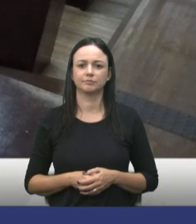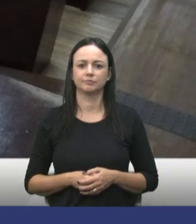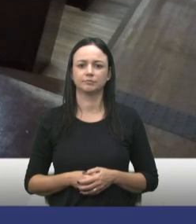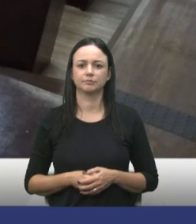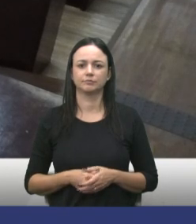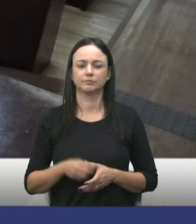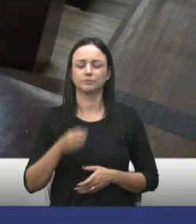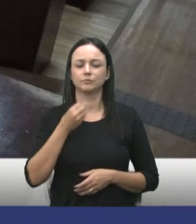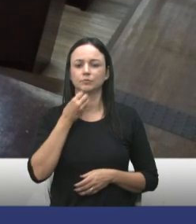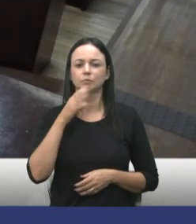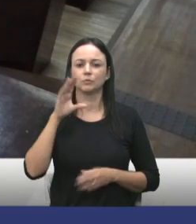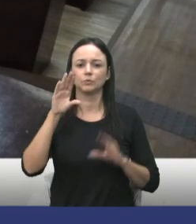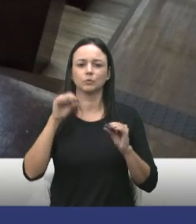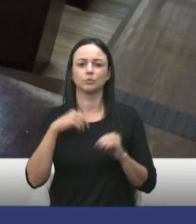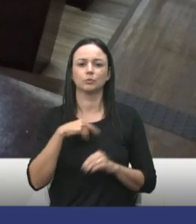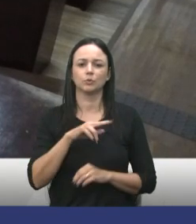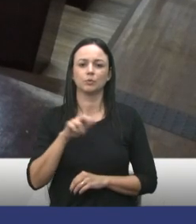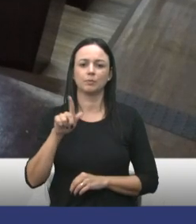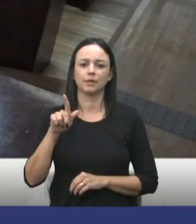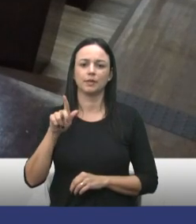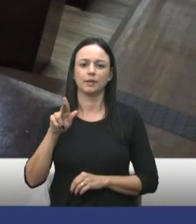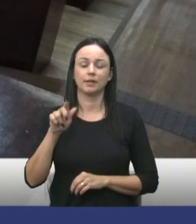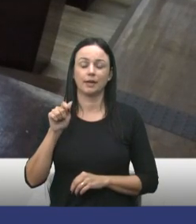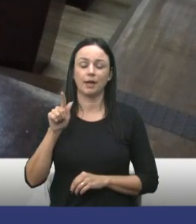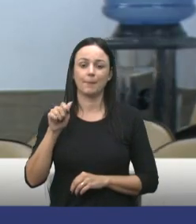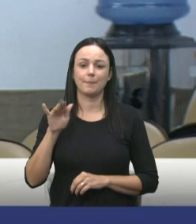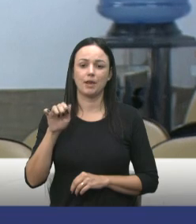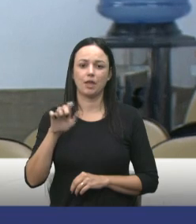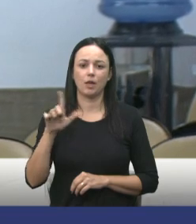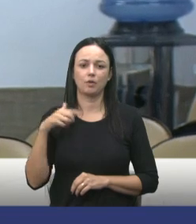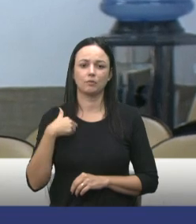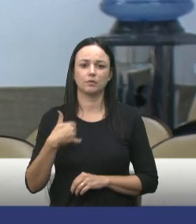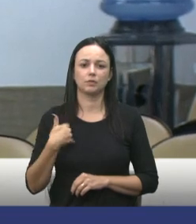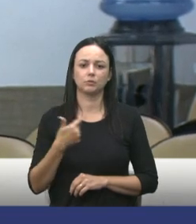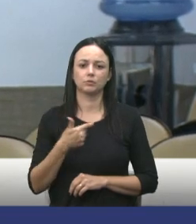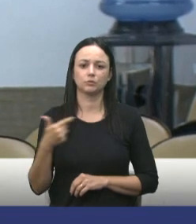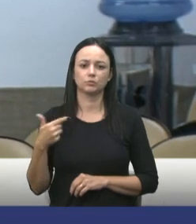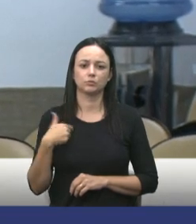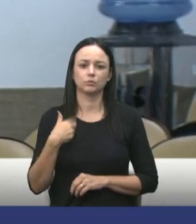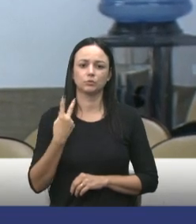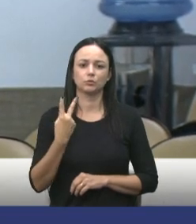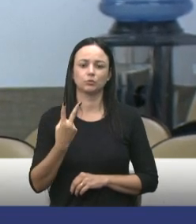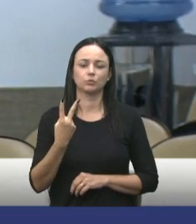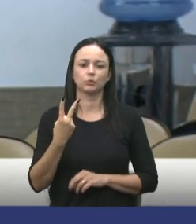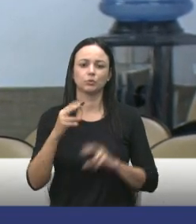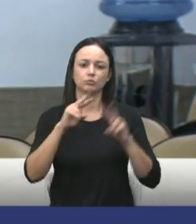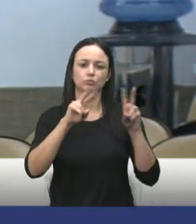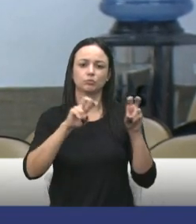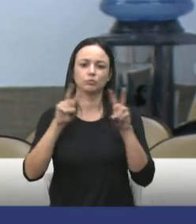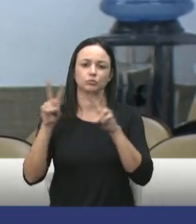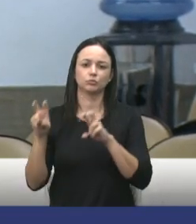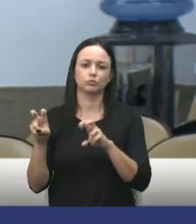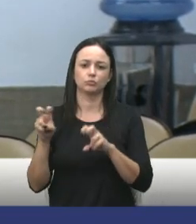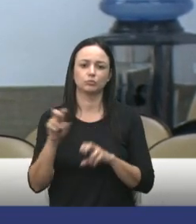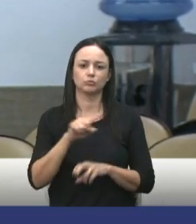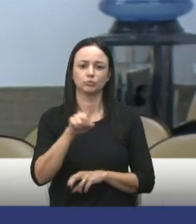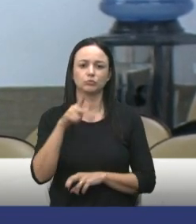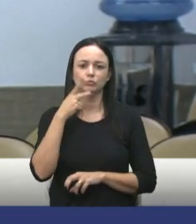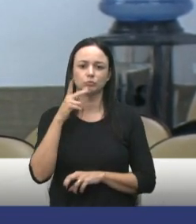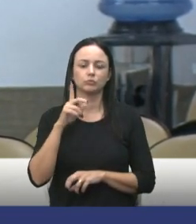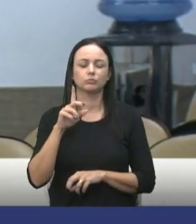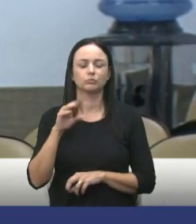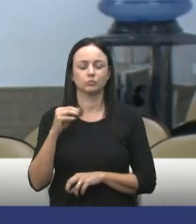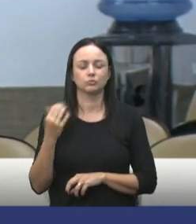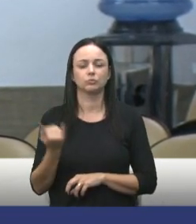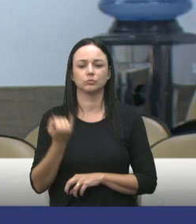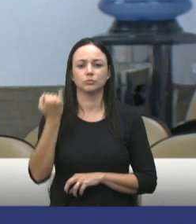Boa noite, meu nome é Gabriel, tenho 22 anos. E eu venho aqui trazer 2 assuntos. O que o pessoal falou, acho de suma importância